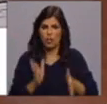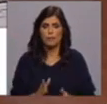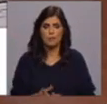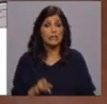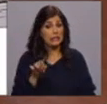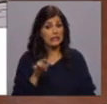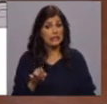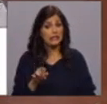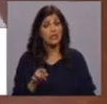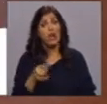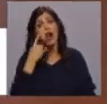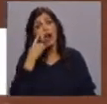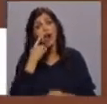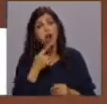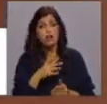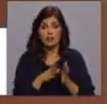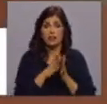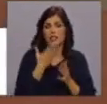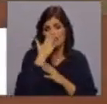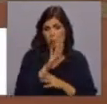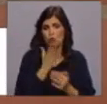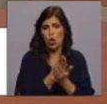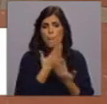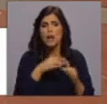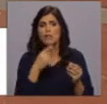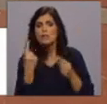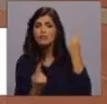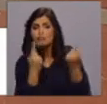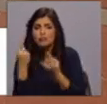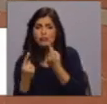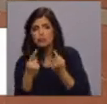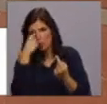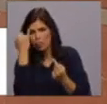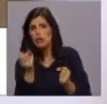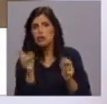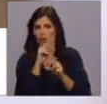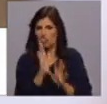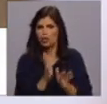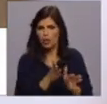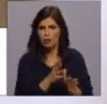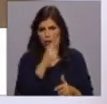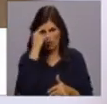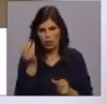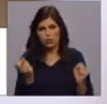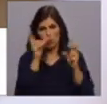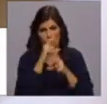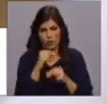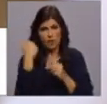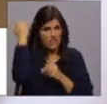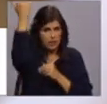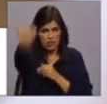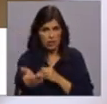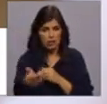São ainda amostras, mas as poucas peças significam já inovação. São soluções avançadas, recorrendo a